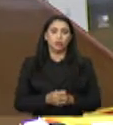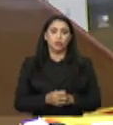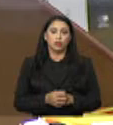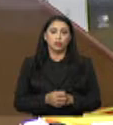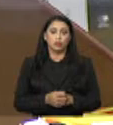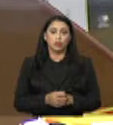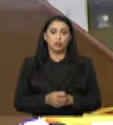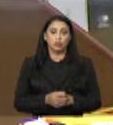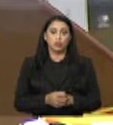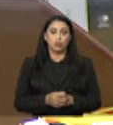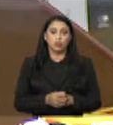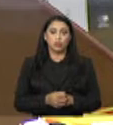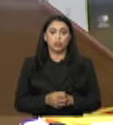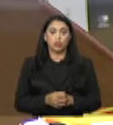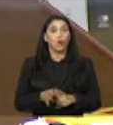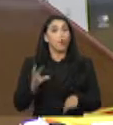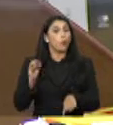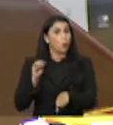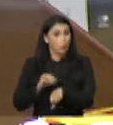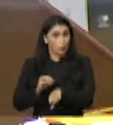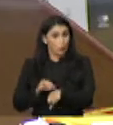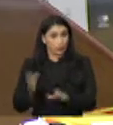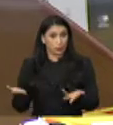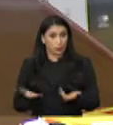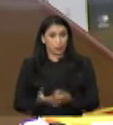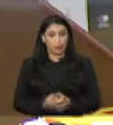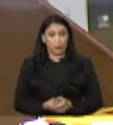pendentes a improbidade culposa